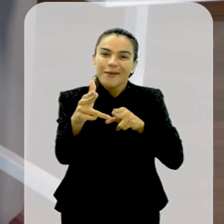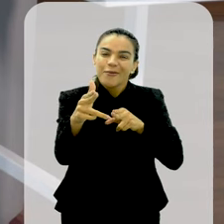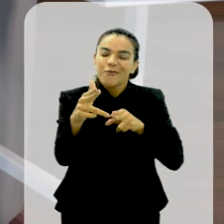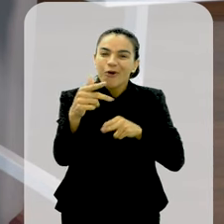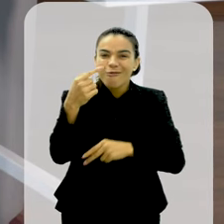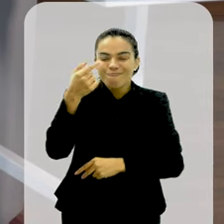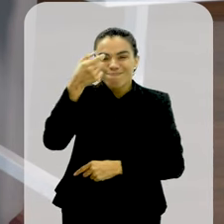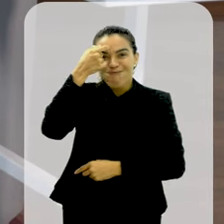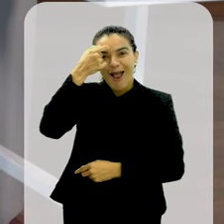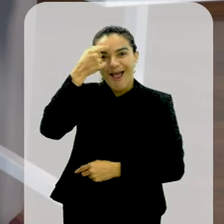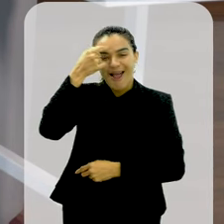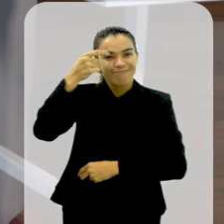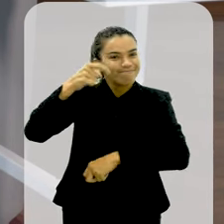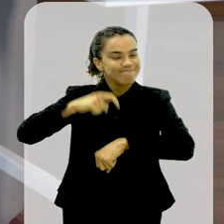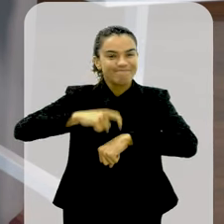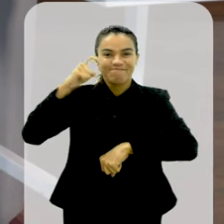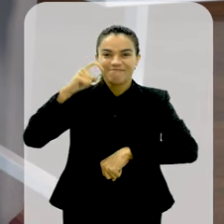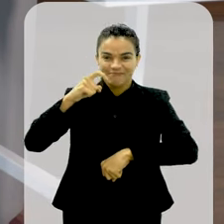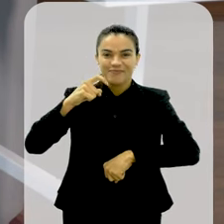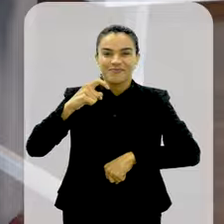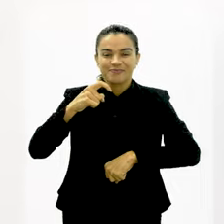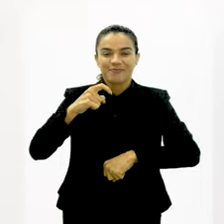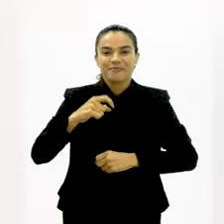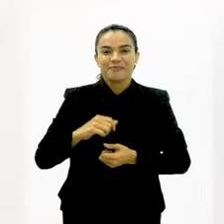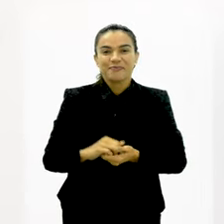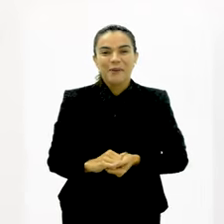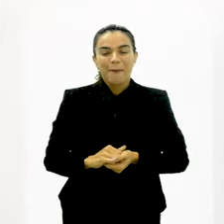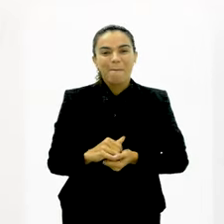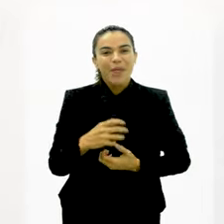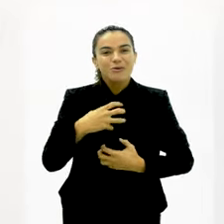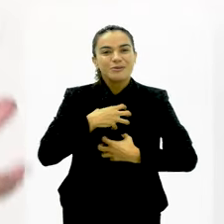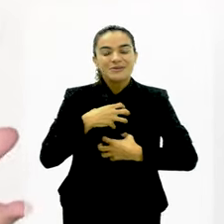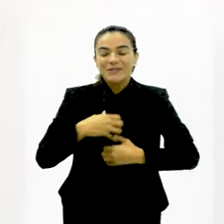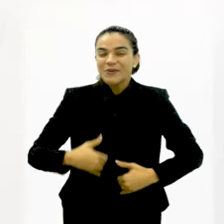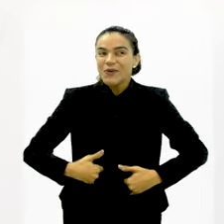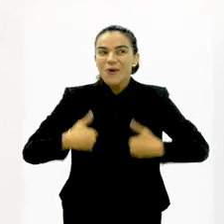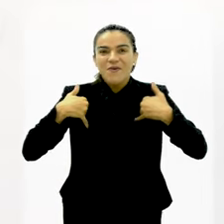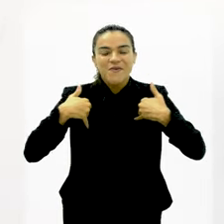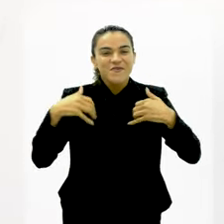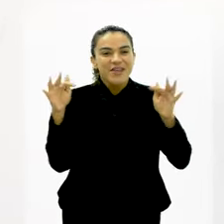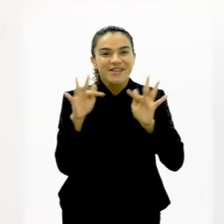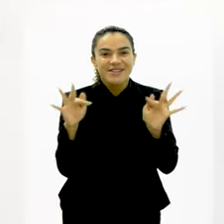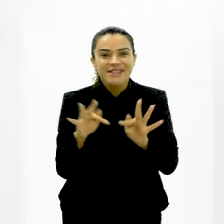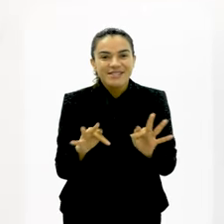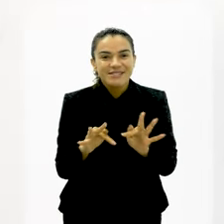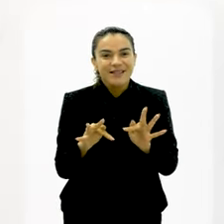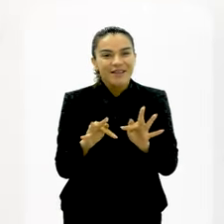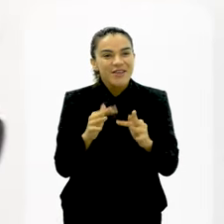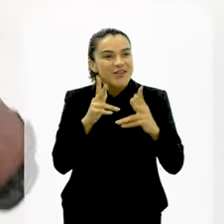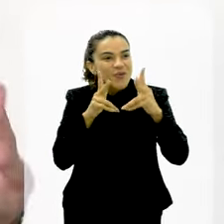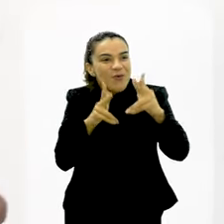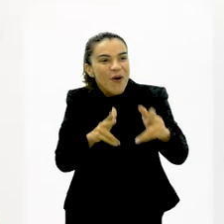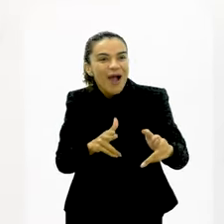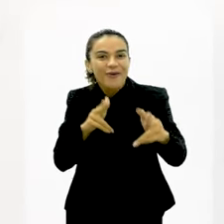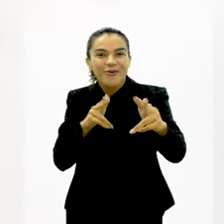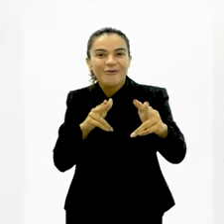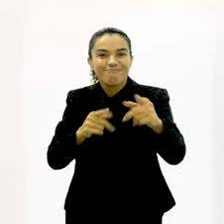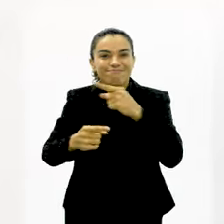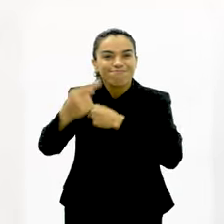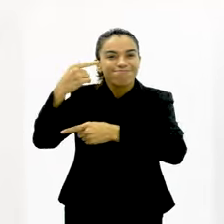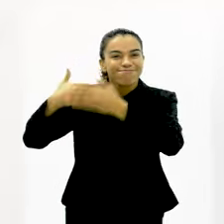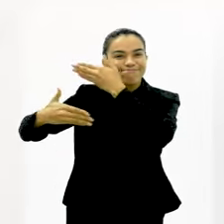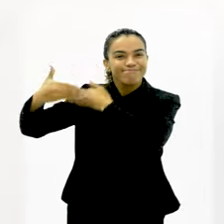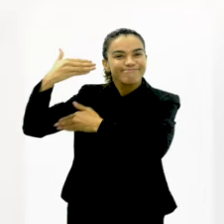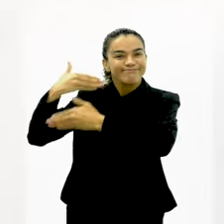particular. Exatamente. E aí é tão honroso e eu fico tão feliz de estar construindo essa história